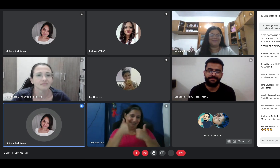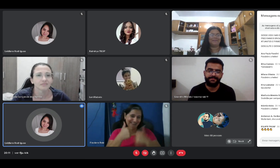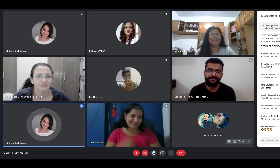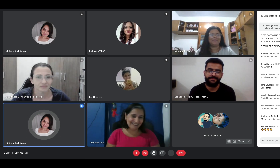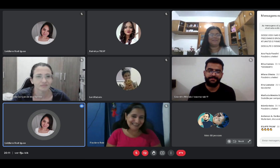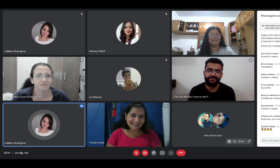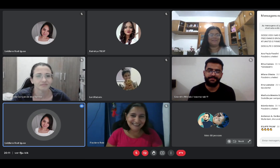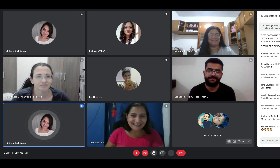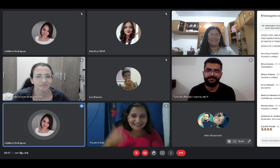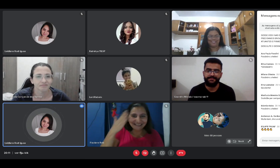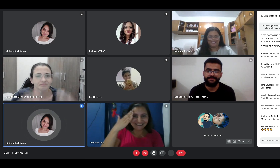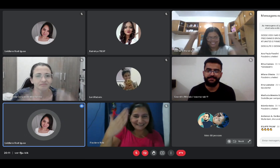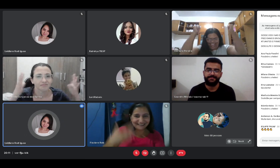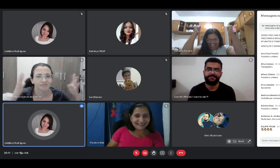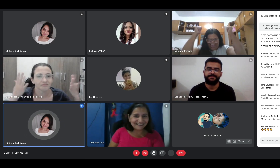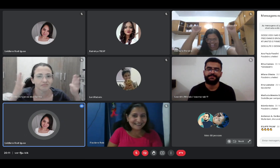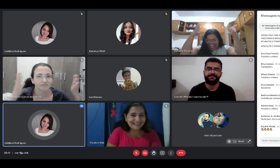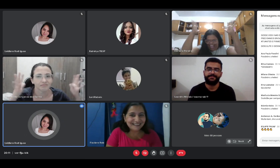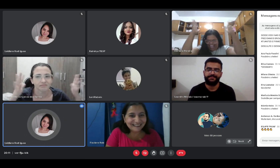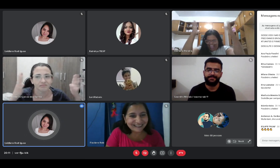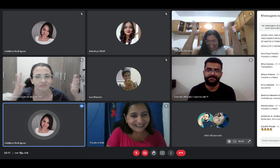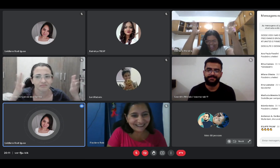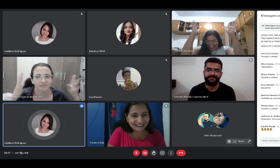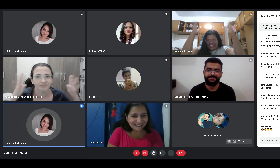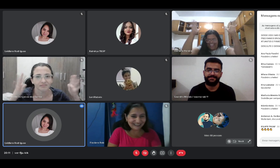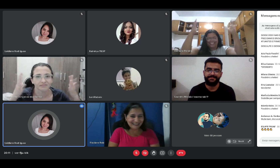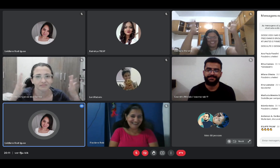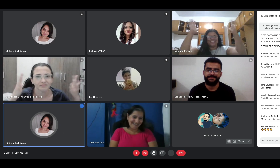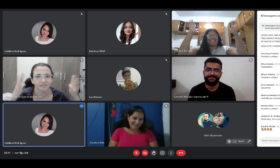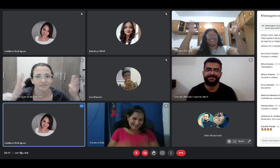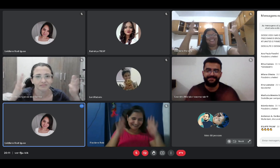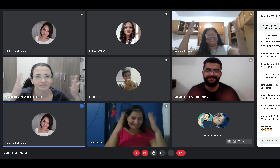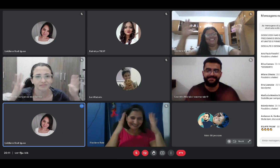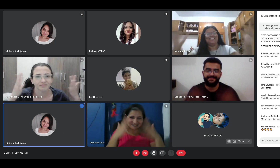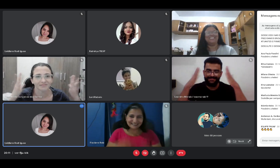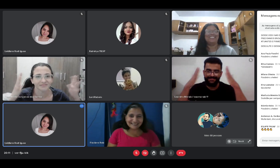certeza, sim, participarei, sim, com vocês de outros eventos. Muito obrigada a todos.